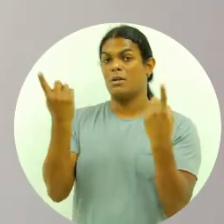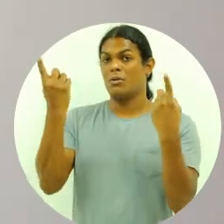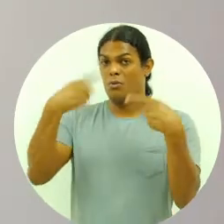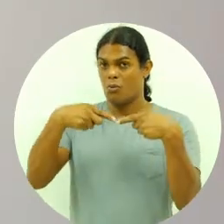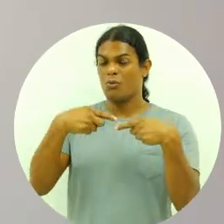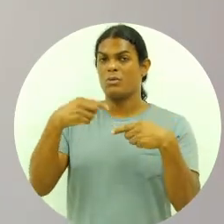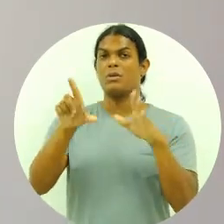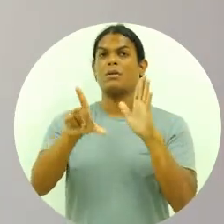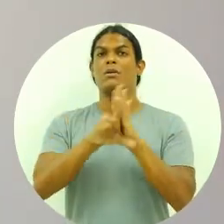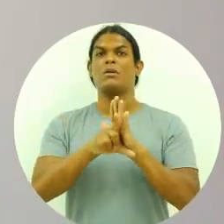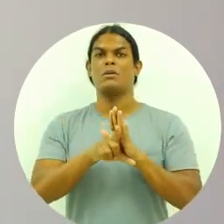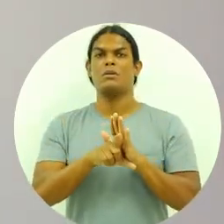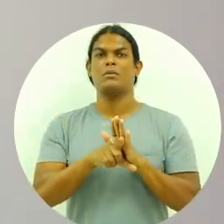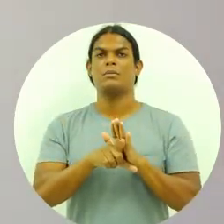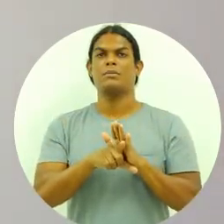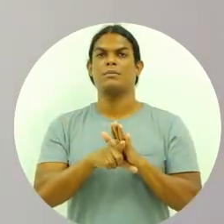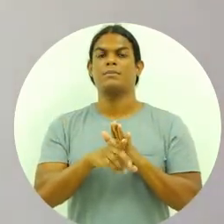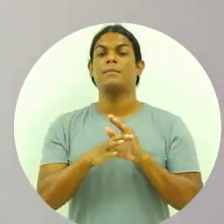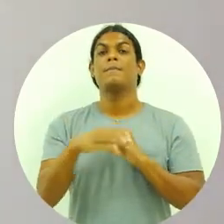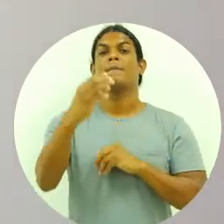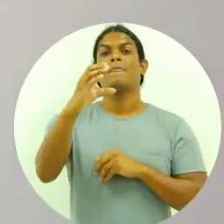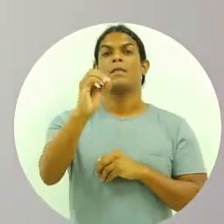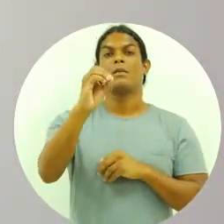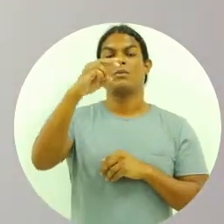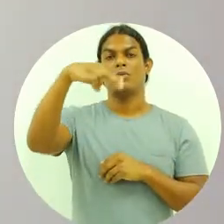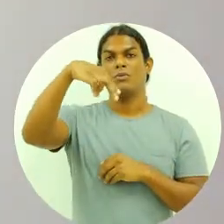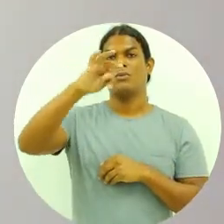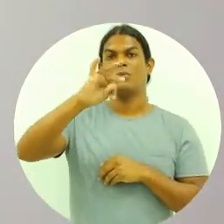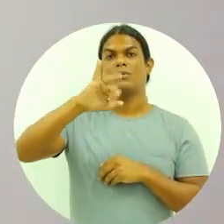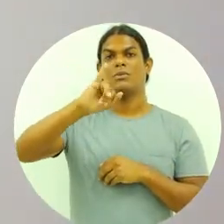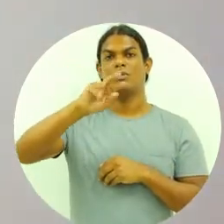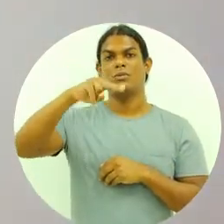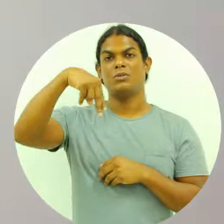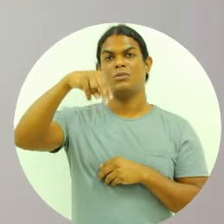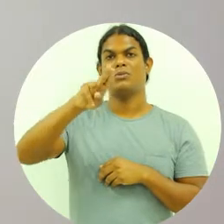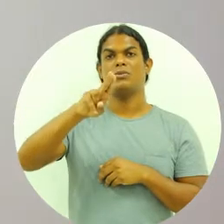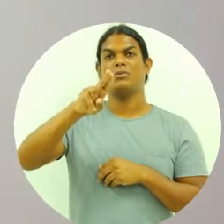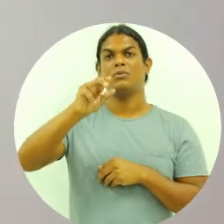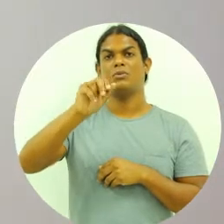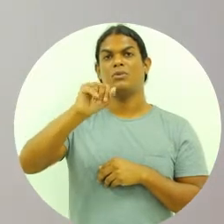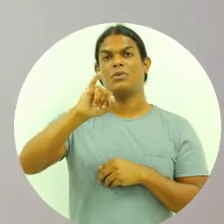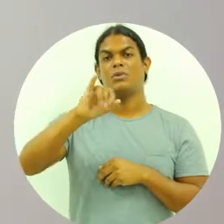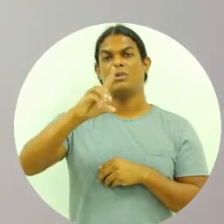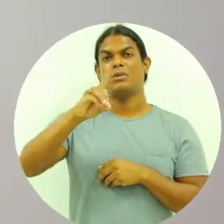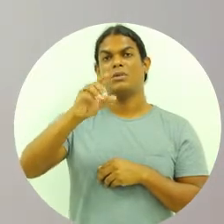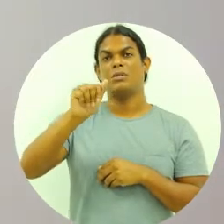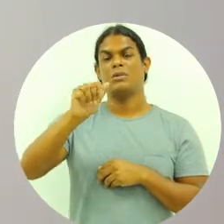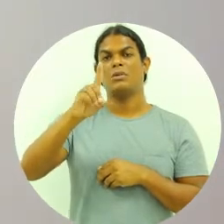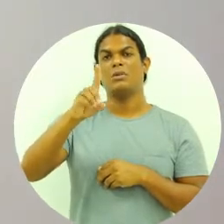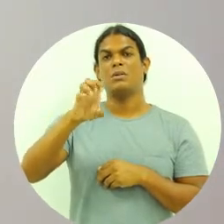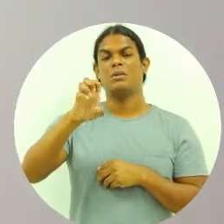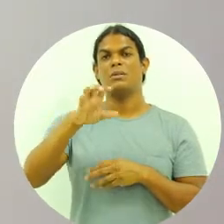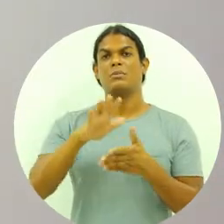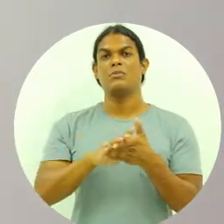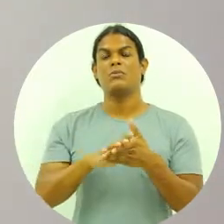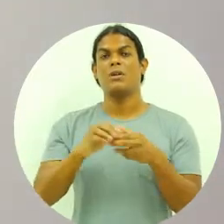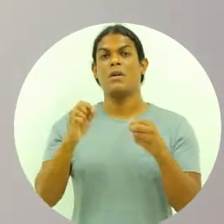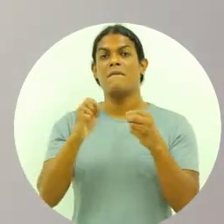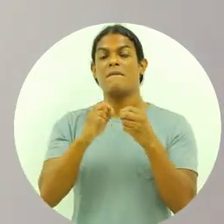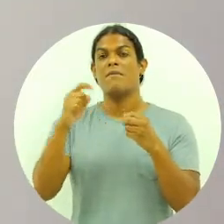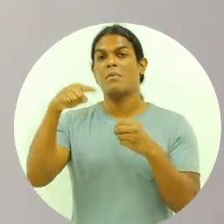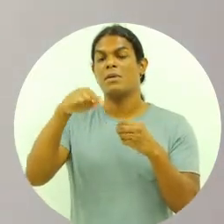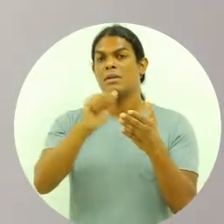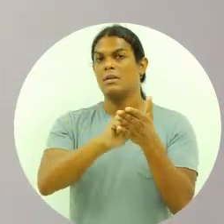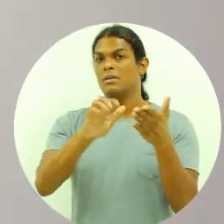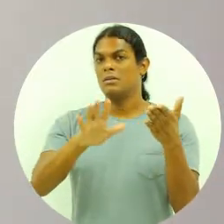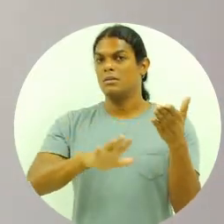No princípio seguinte, a continuidade do serviço público. É um princípio implícito porque a prestação do serviço é de interesse público,